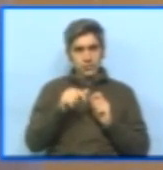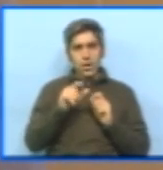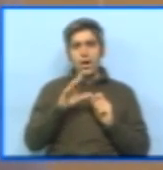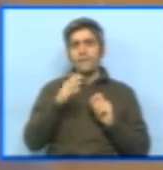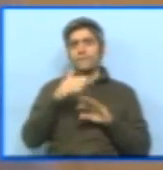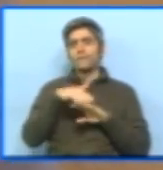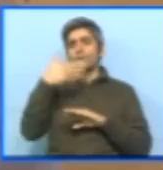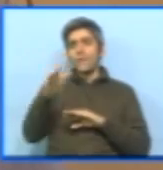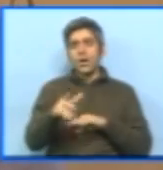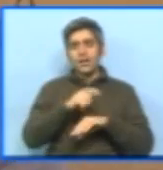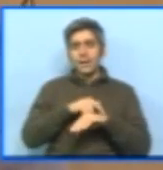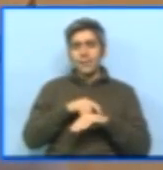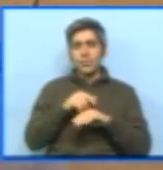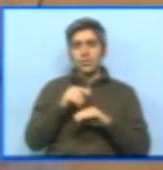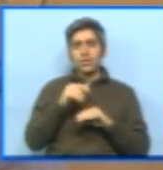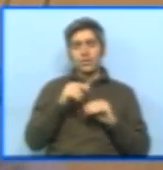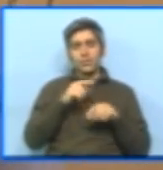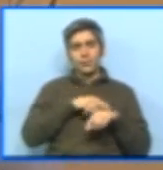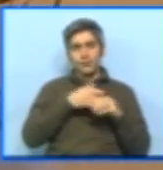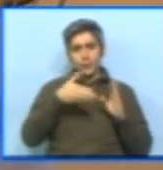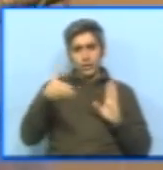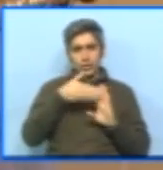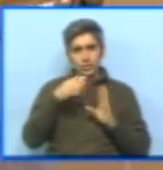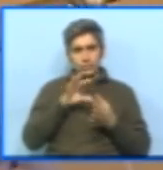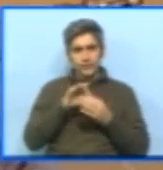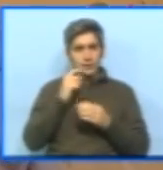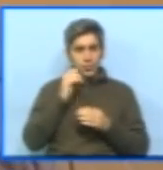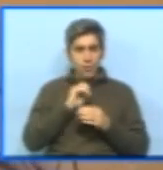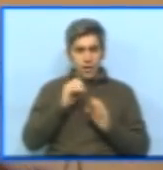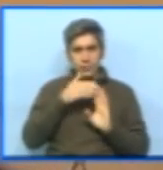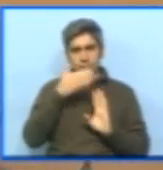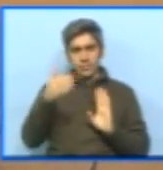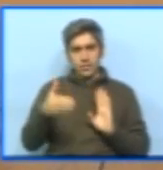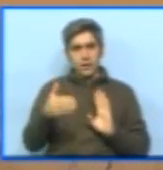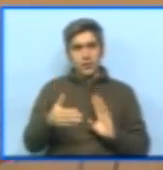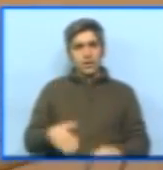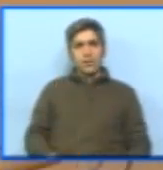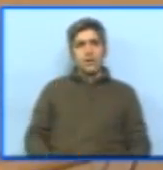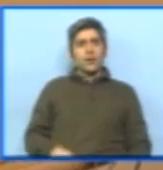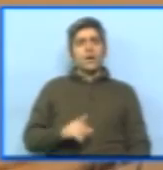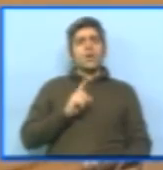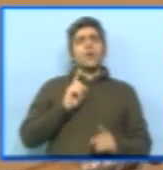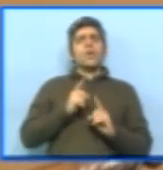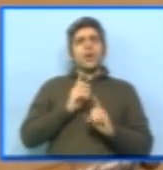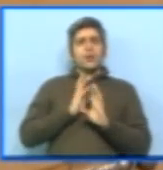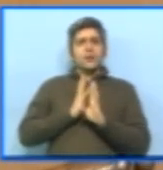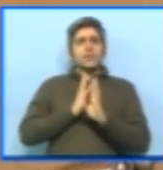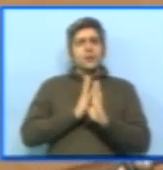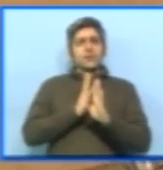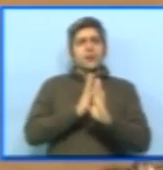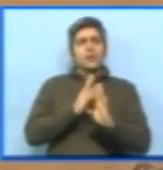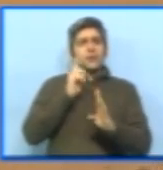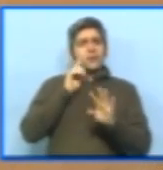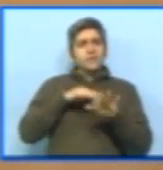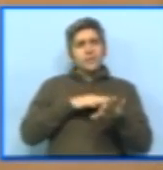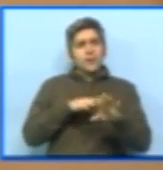romarias fora da Quaresma, elas são mesmo romarias quaresmais também por isso mesmo. Em que é que consiste uma romaria? Uma romaria